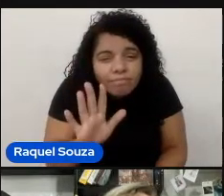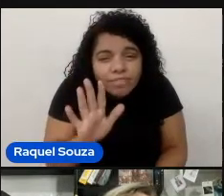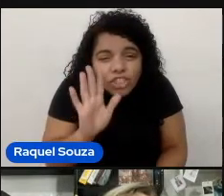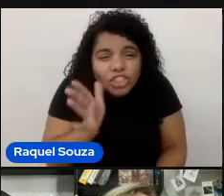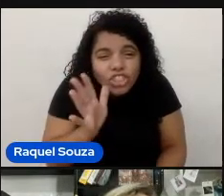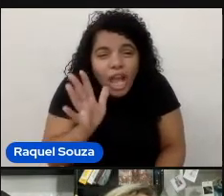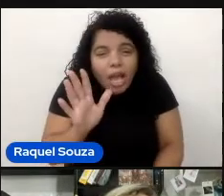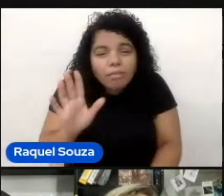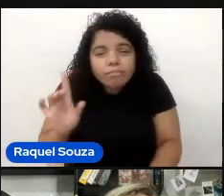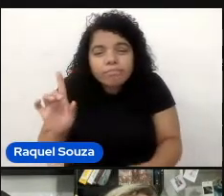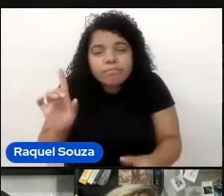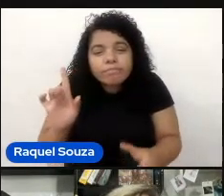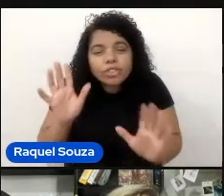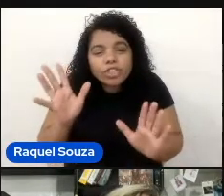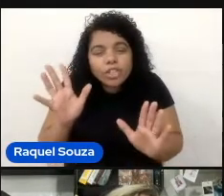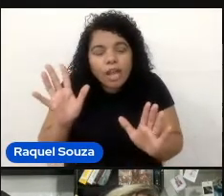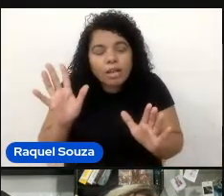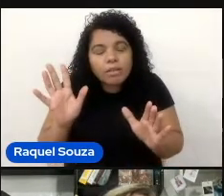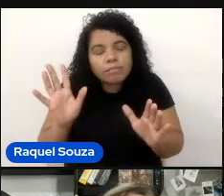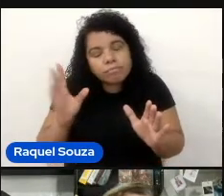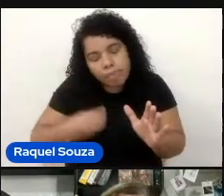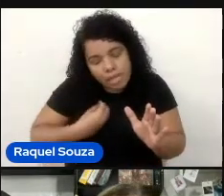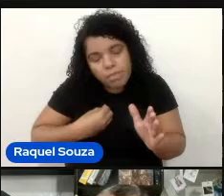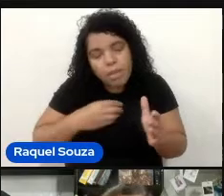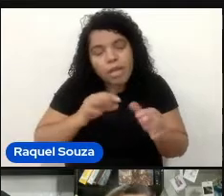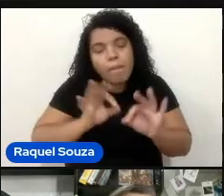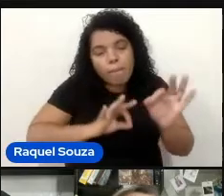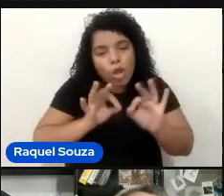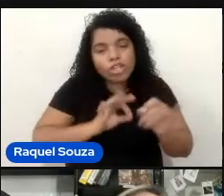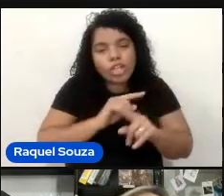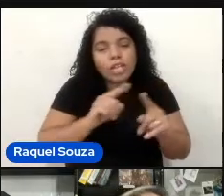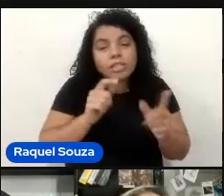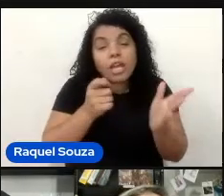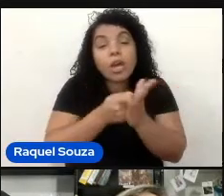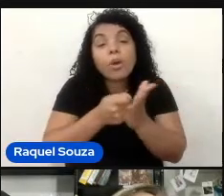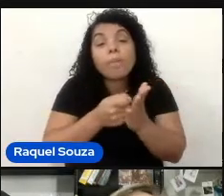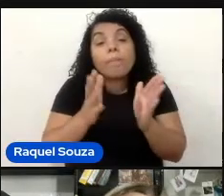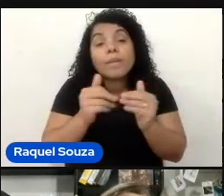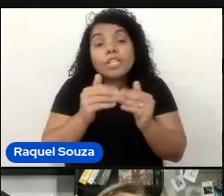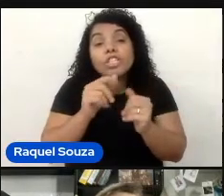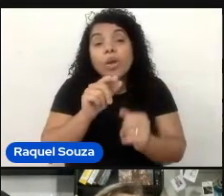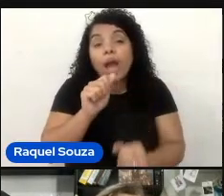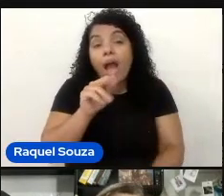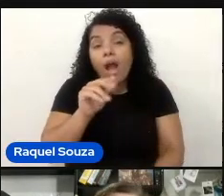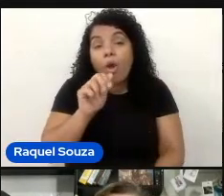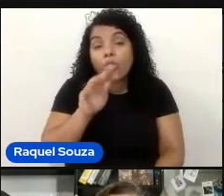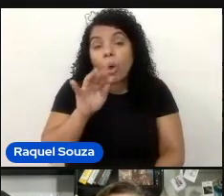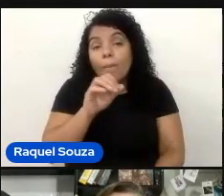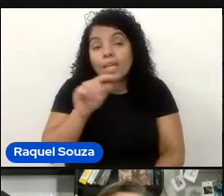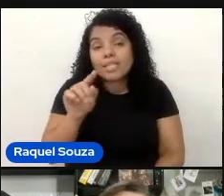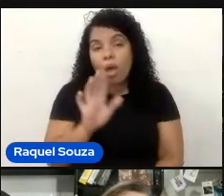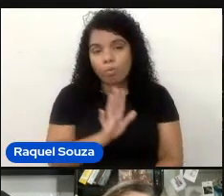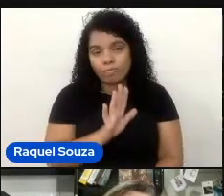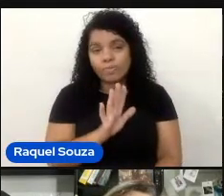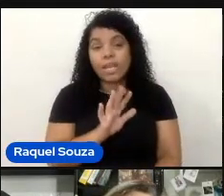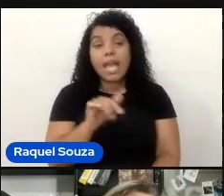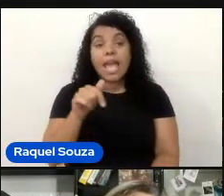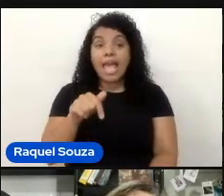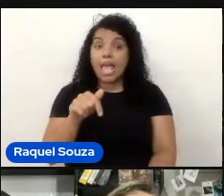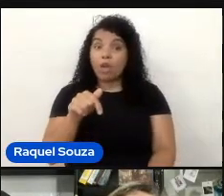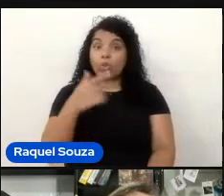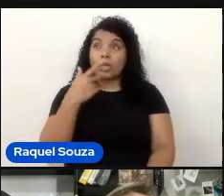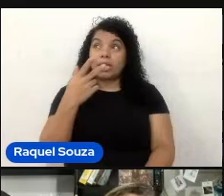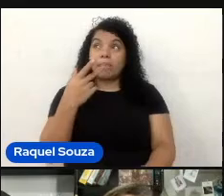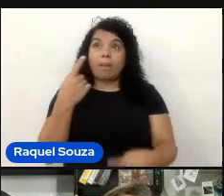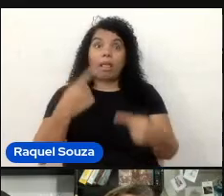projetos que eram cobradas automações. Não estou aqui para gerar polêmica,